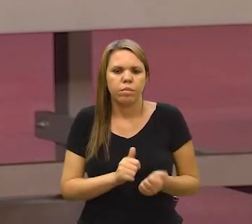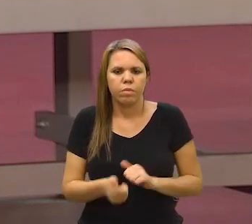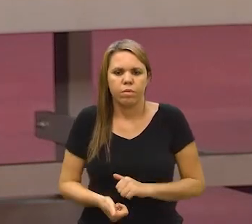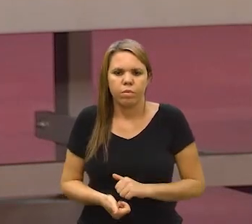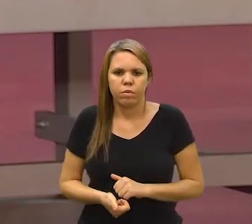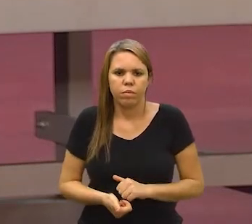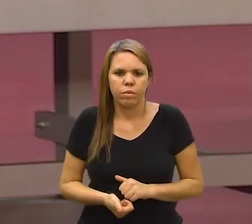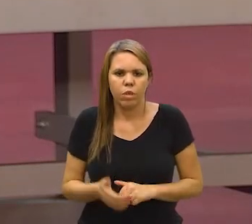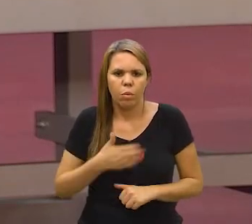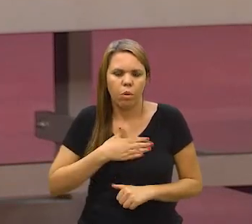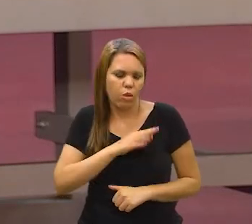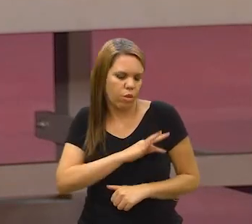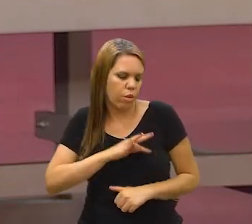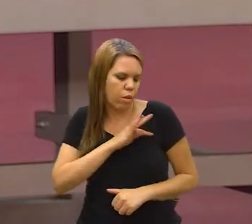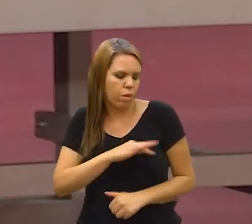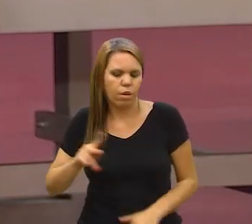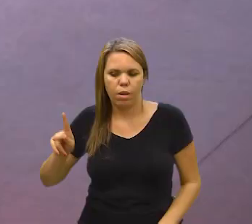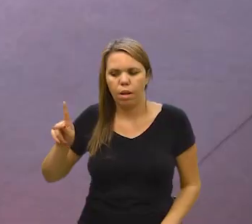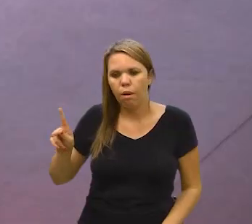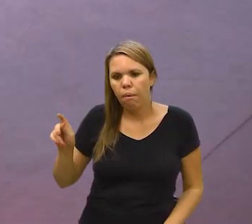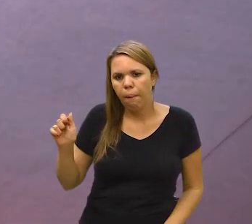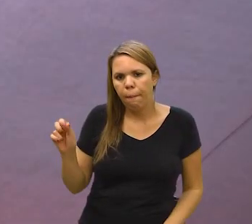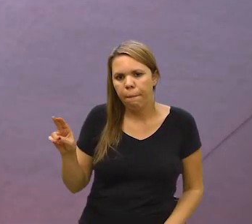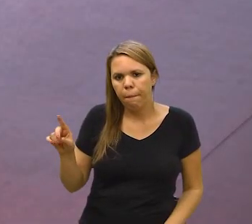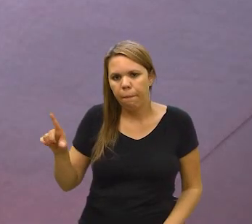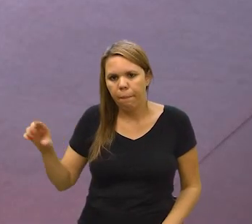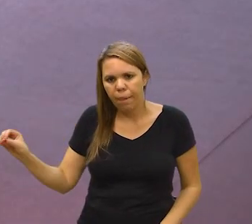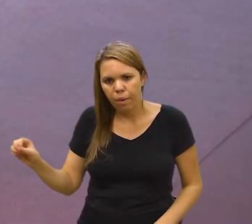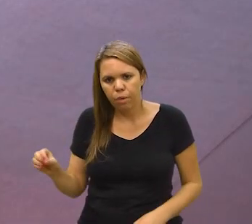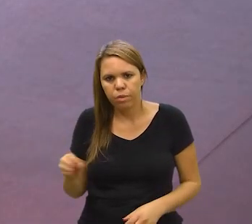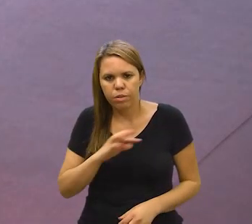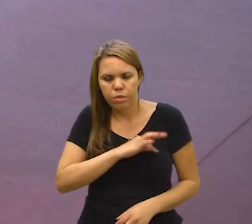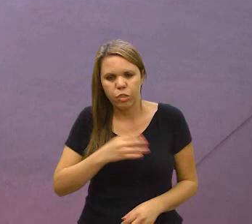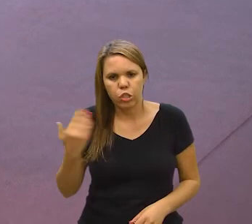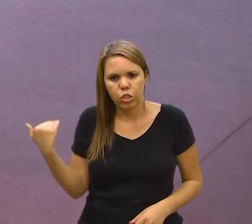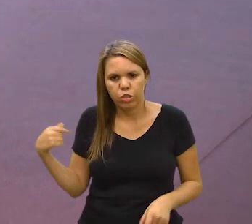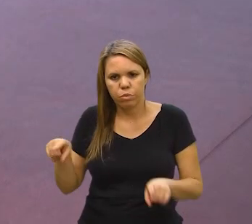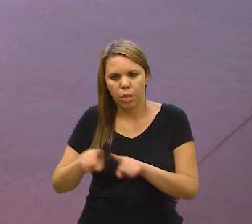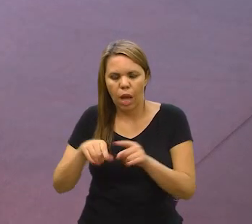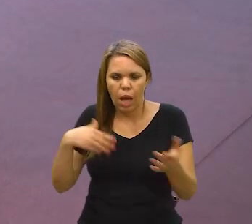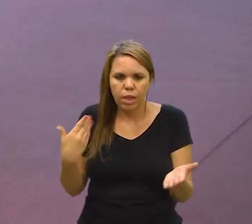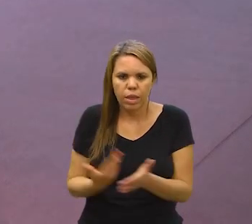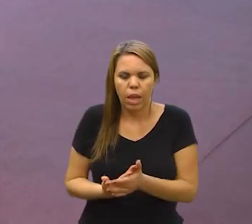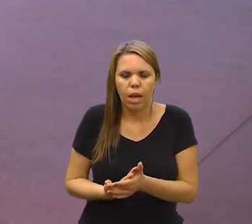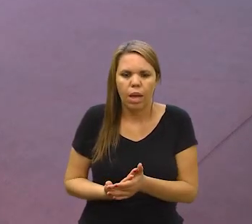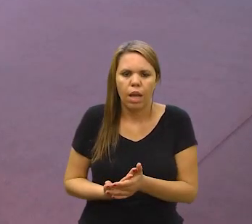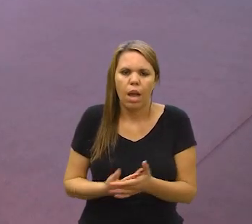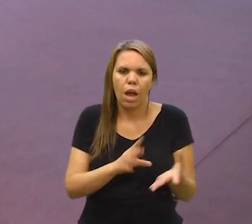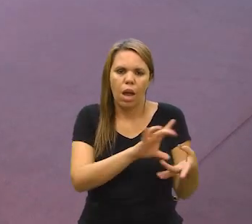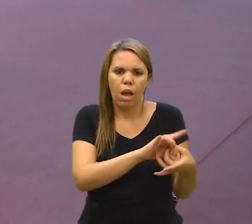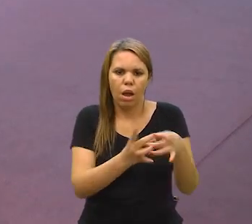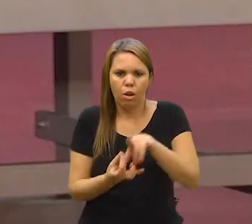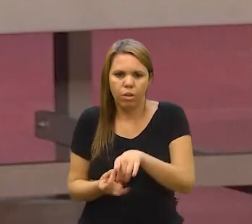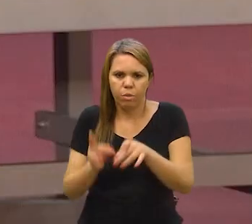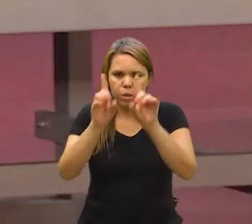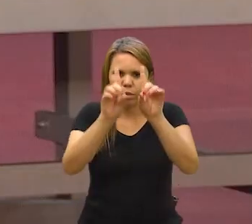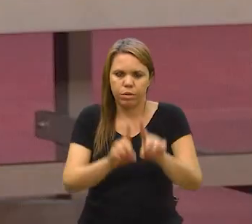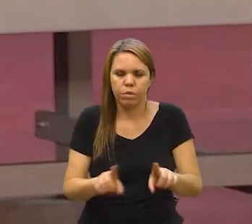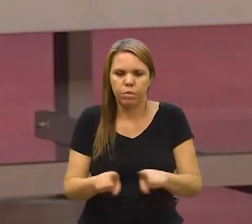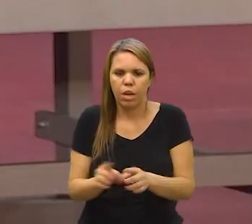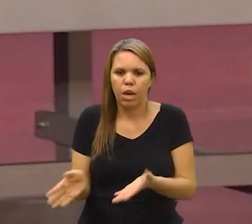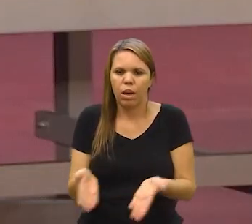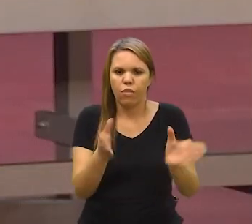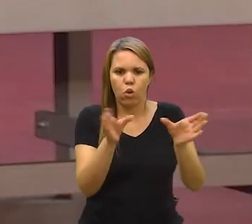comandados pelo meu técnico Paulo Camargo, que foi o técnico até a Paralimpíada do Rio, né, que levou a seleção. Para você ter uma